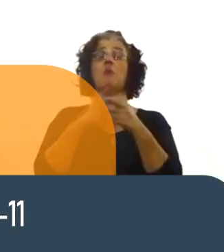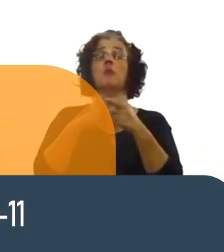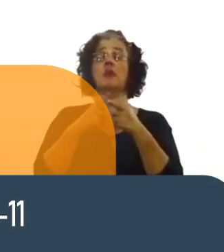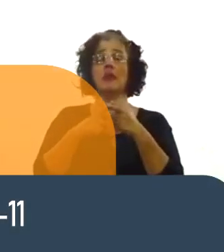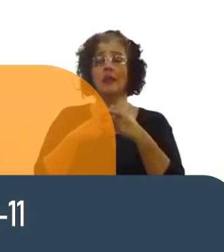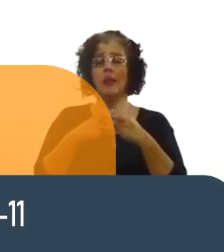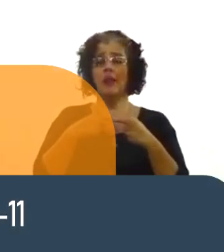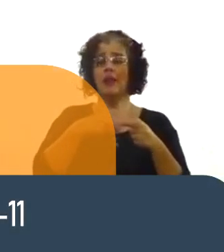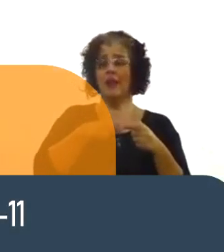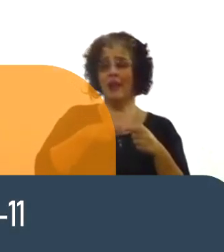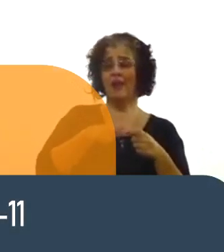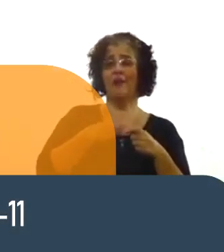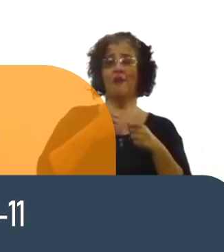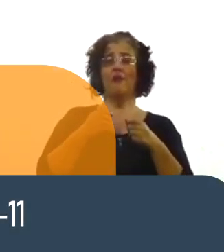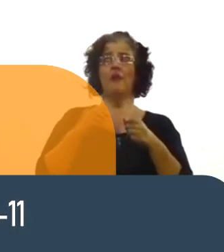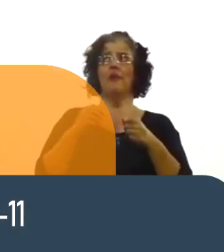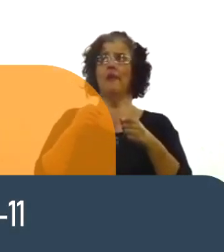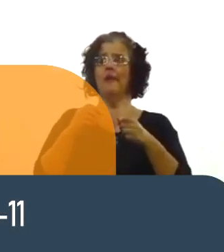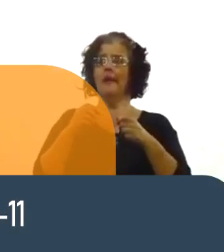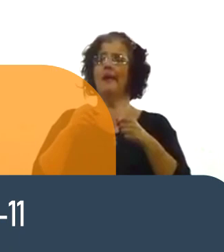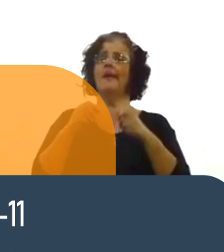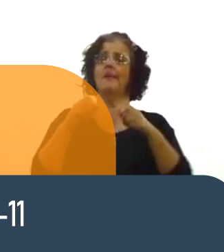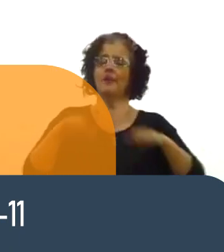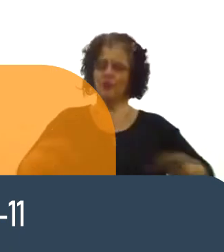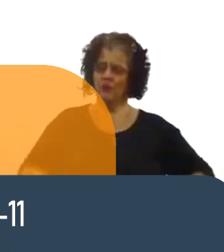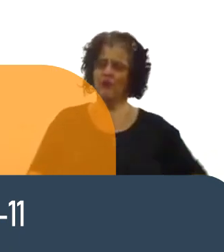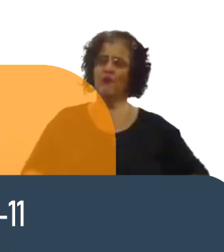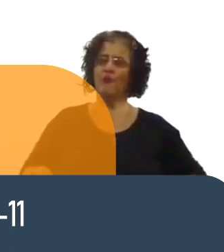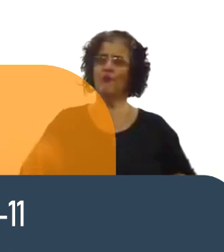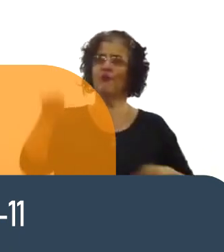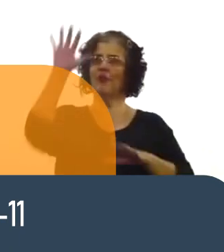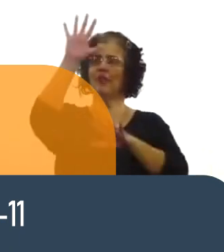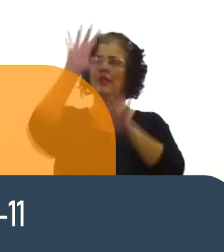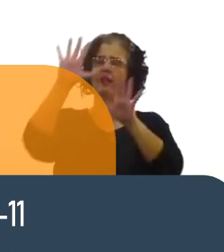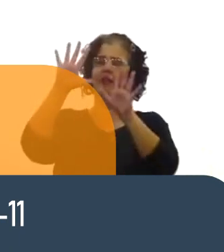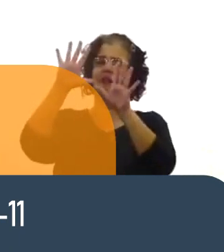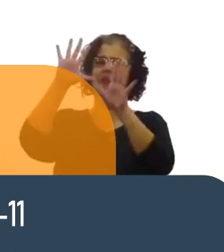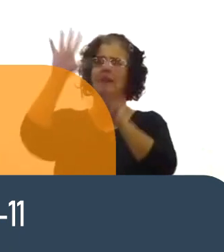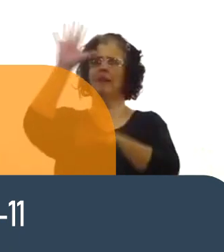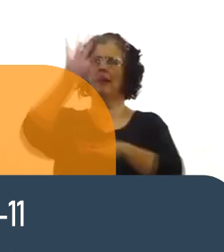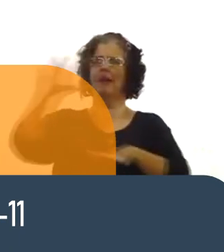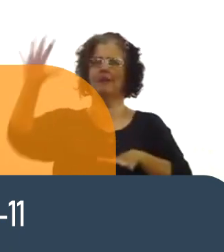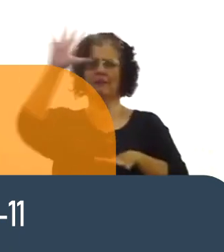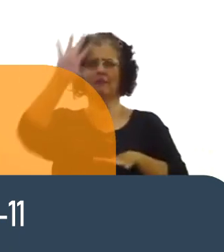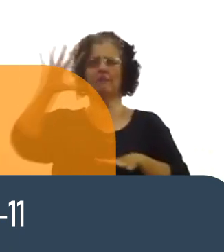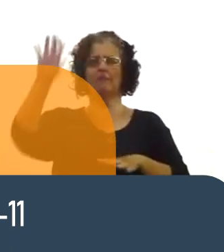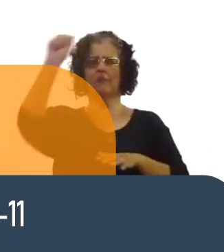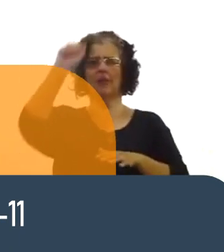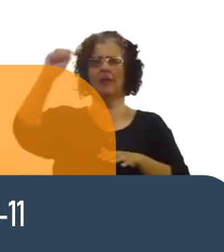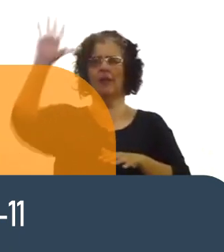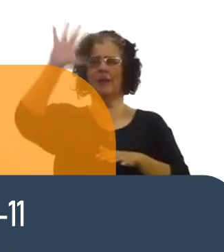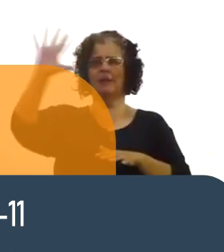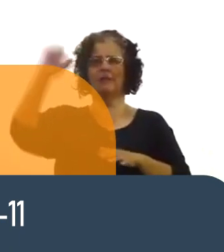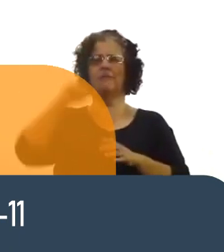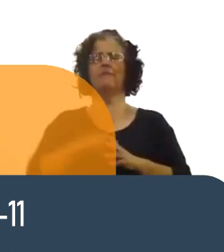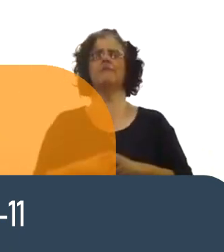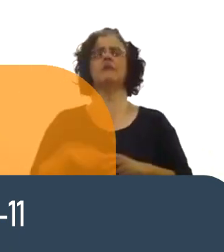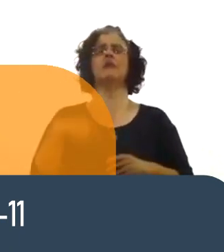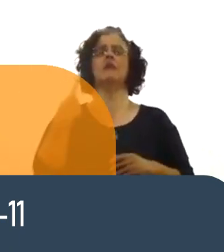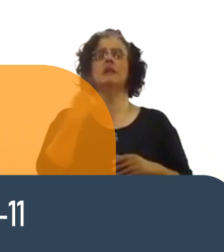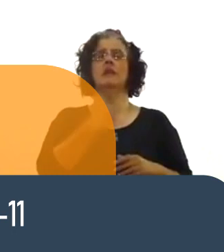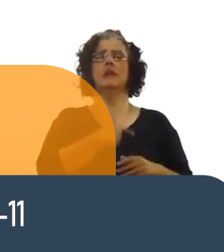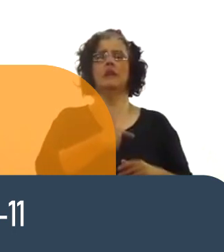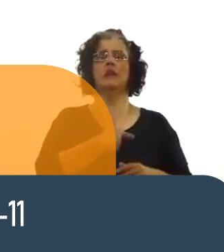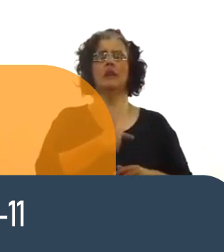na Ásia, que foi além das minhas forças, e eu cheguei a desesperar até da vida.